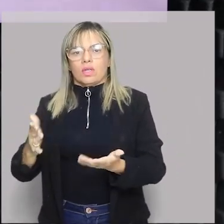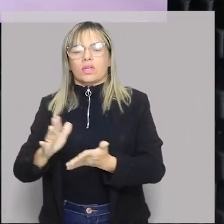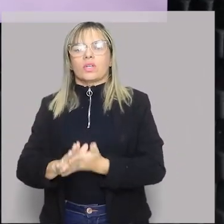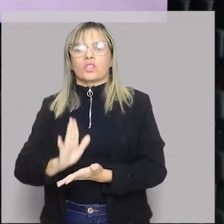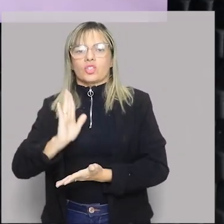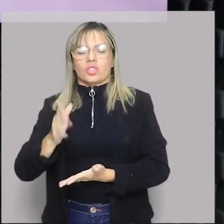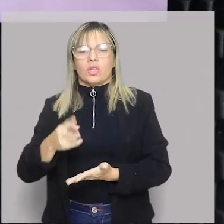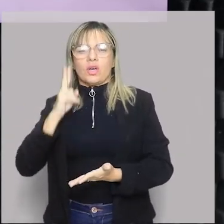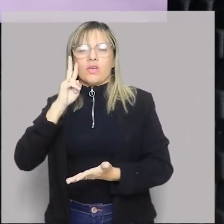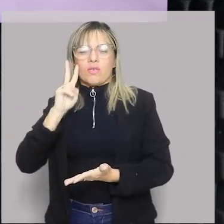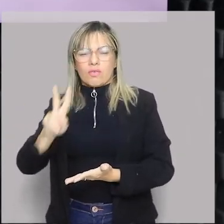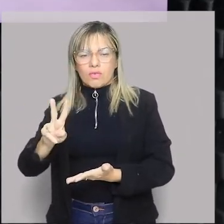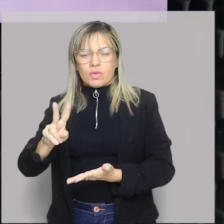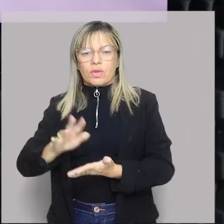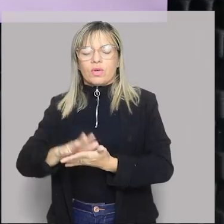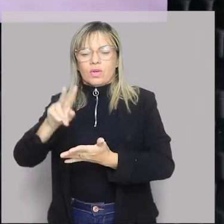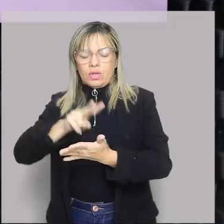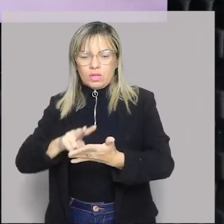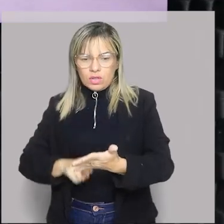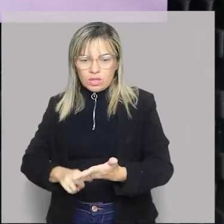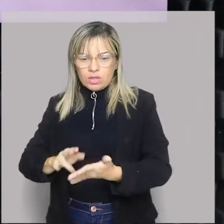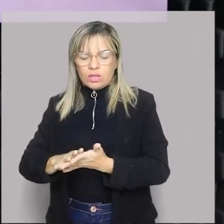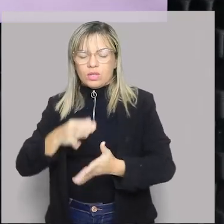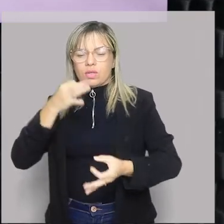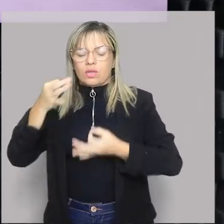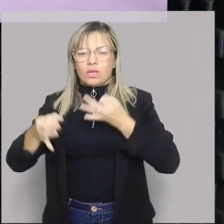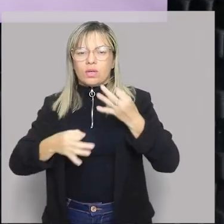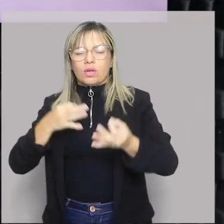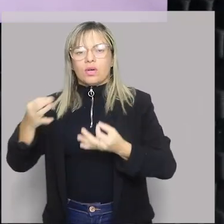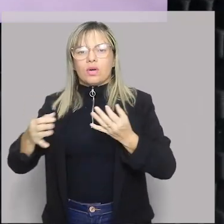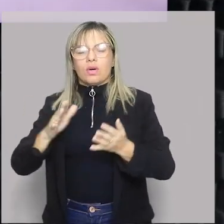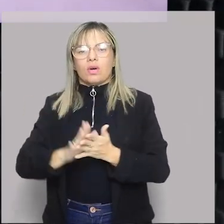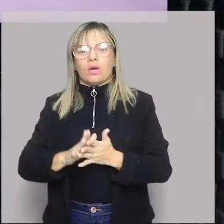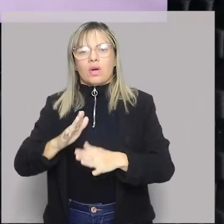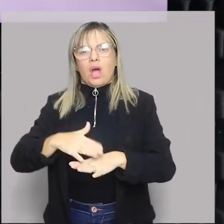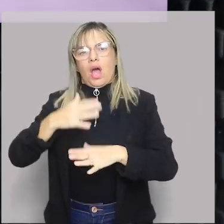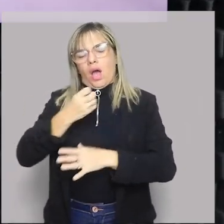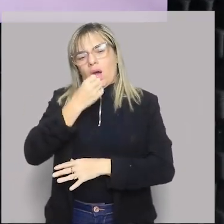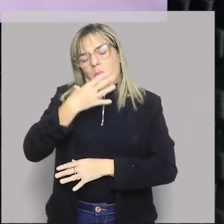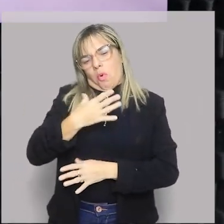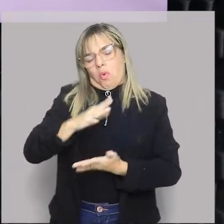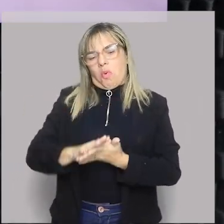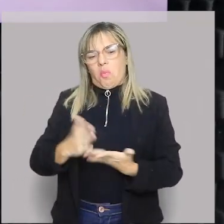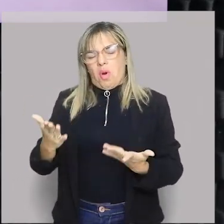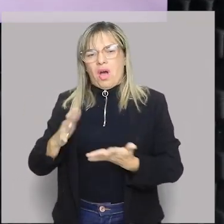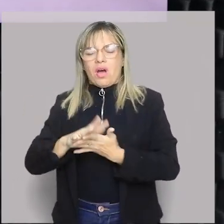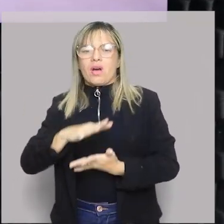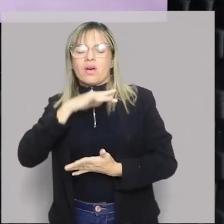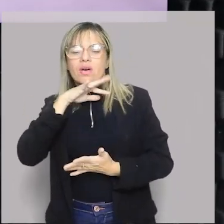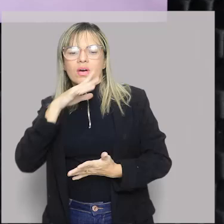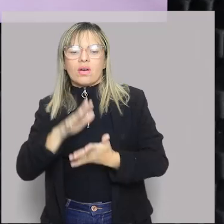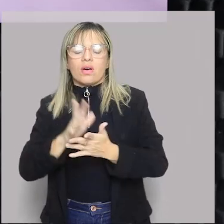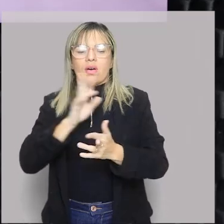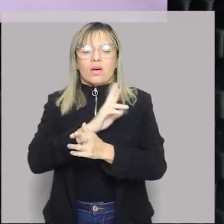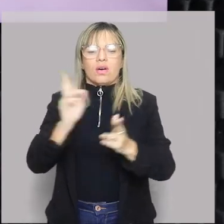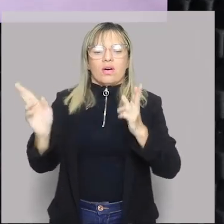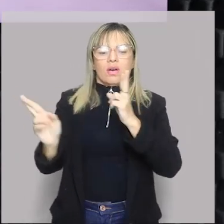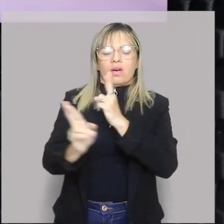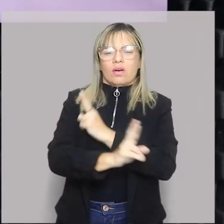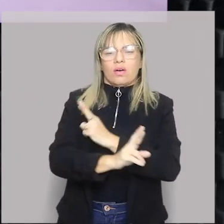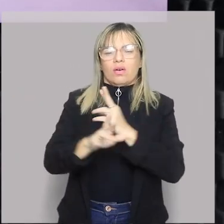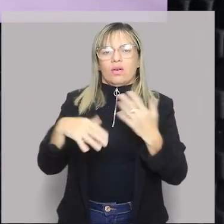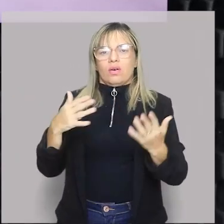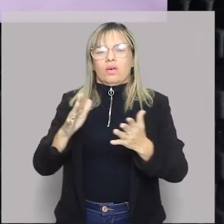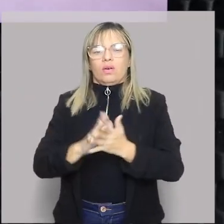opinião, emitindo, né, um valor, se positivo ou se negativo, em relação àquele processo,